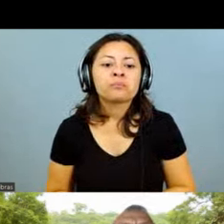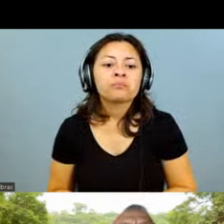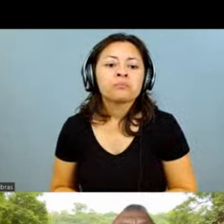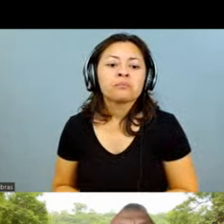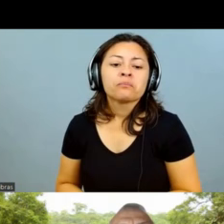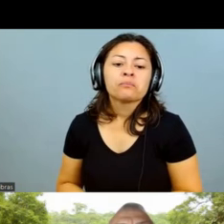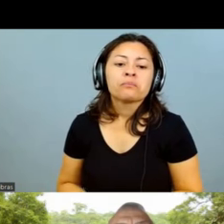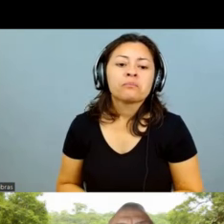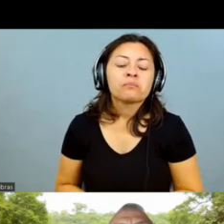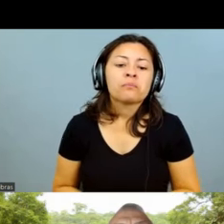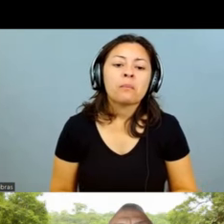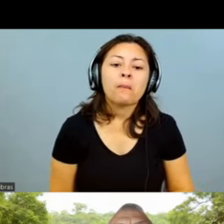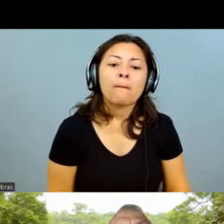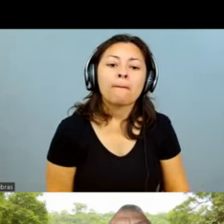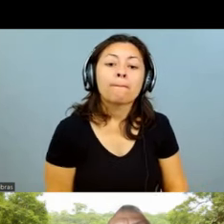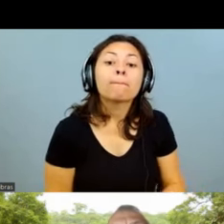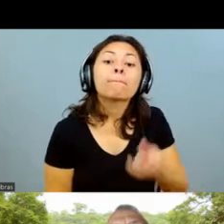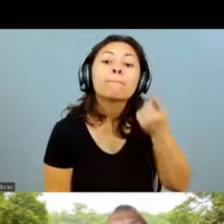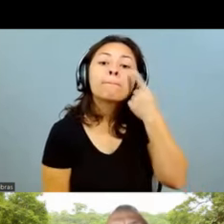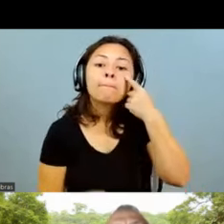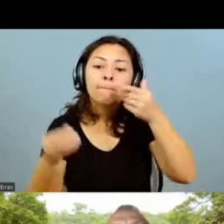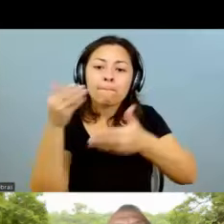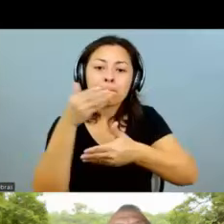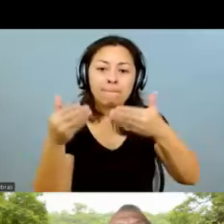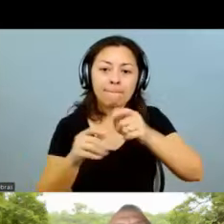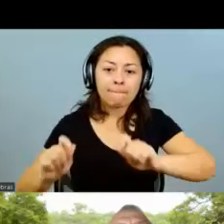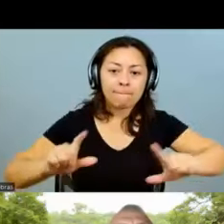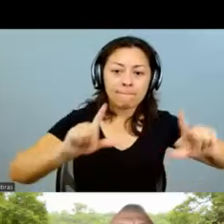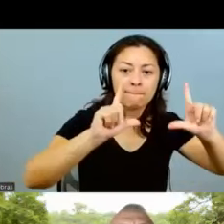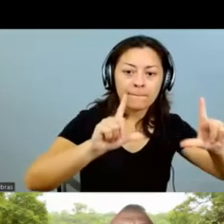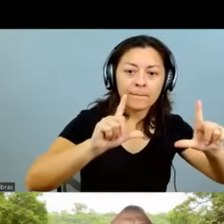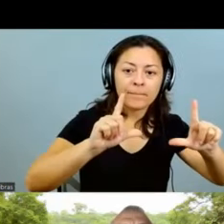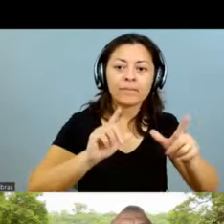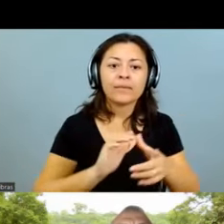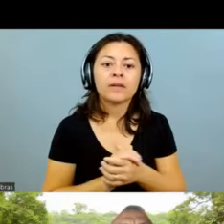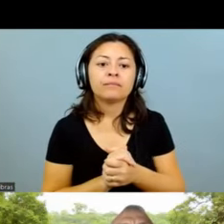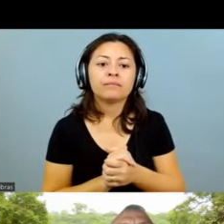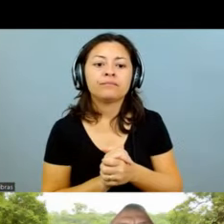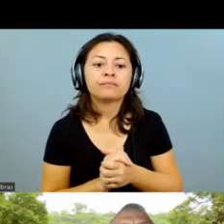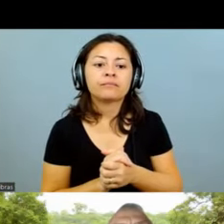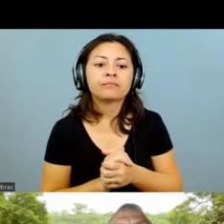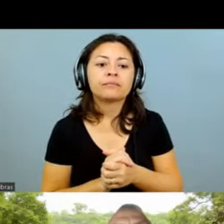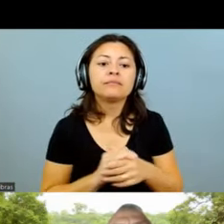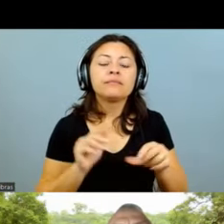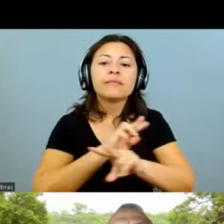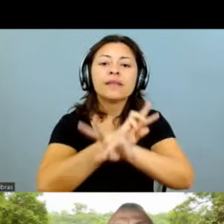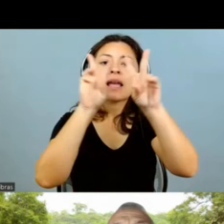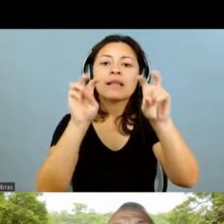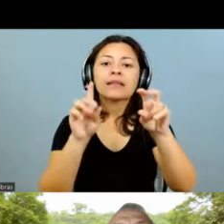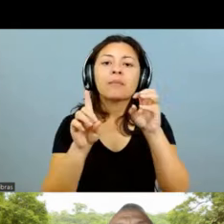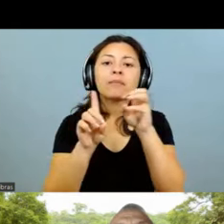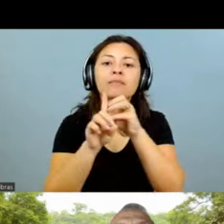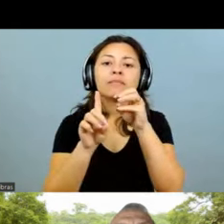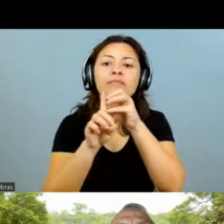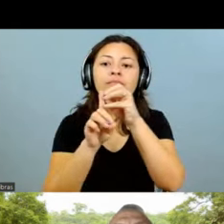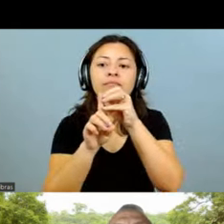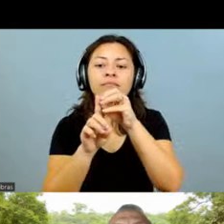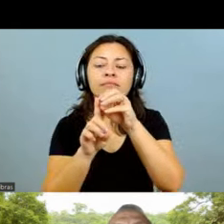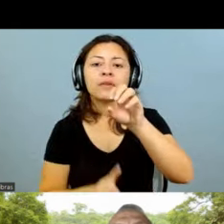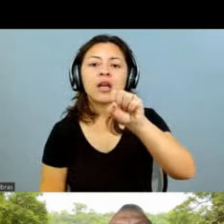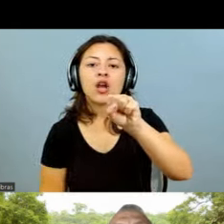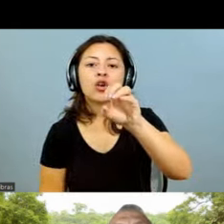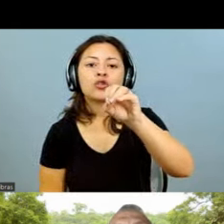usda Vamos para o slide 5 por favor para falarmos sobre a soja nos Estados Unidos a